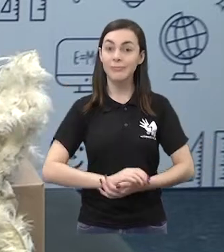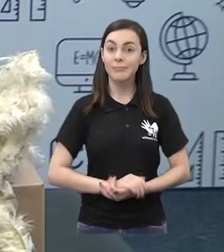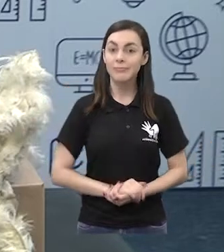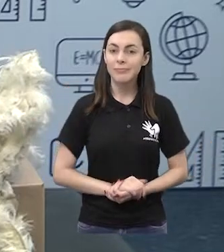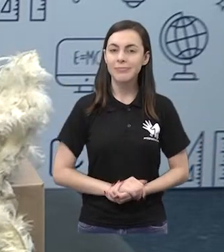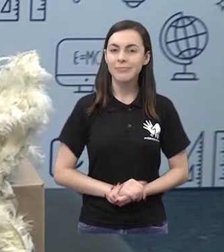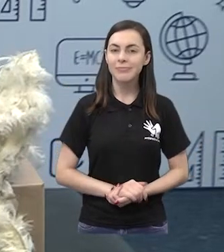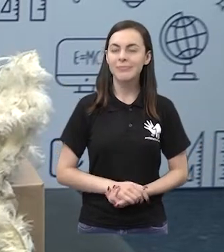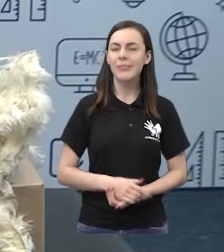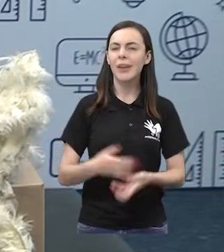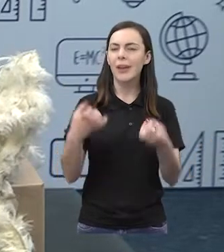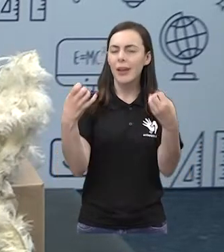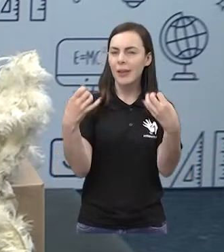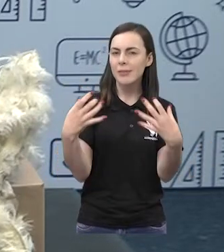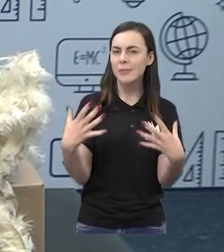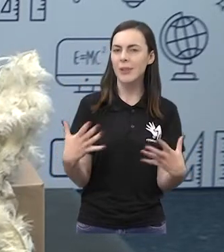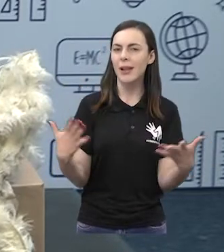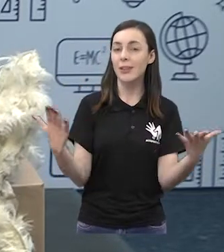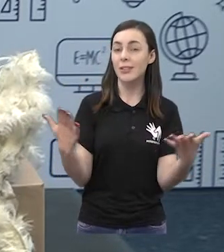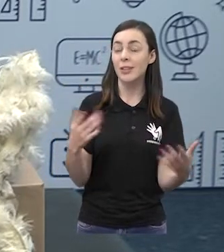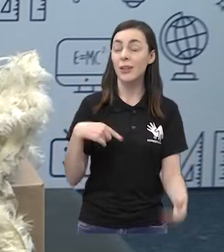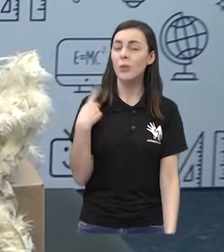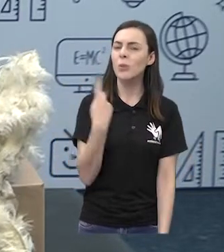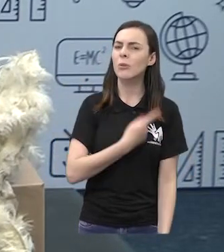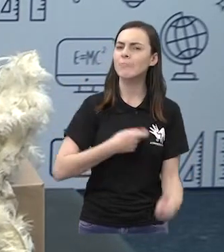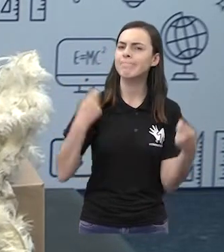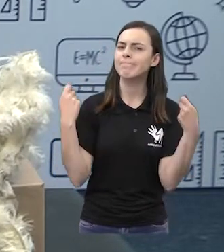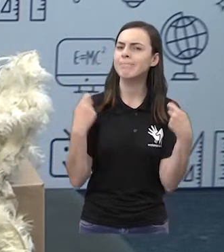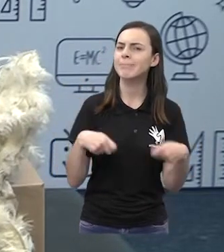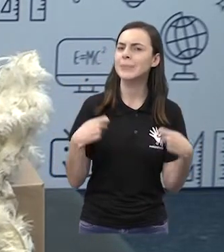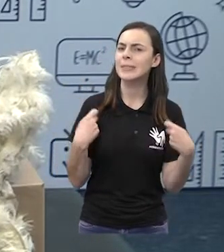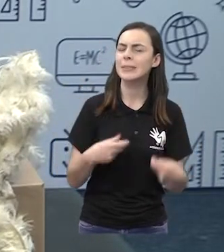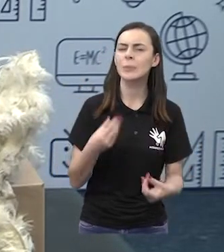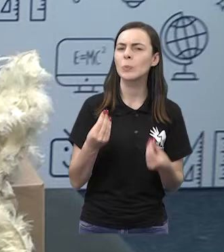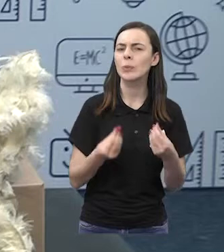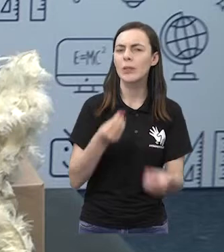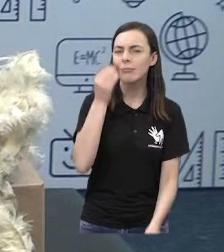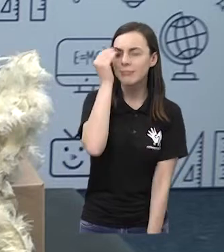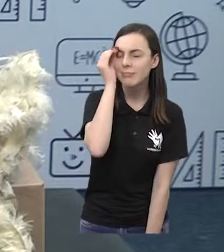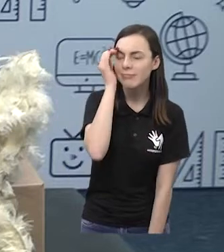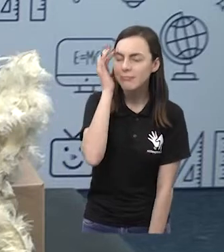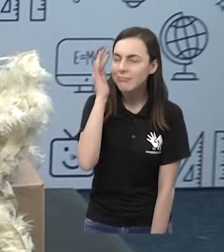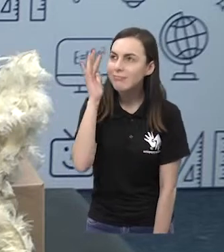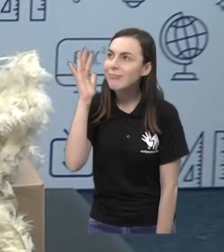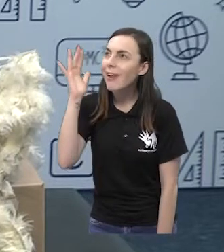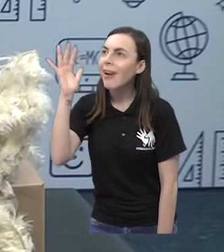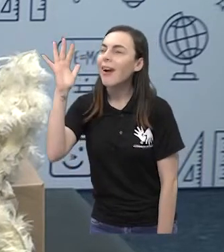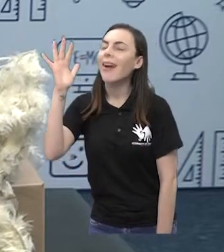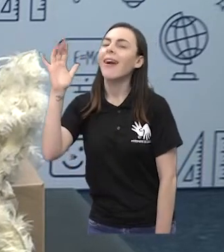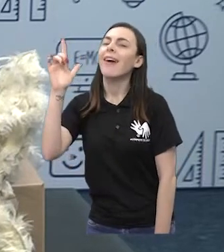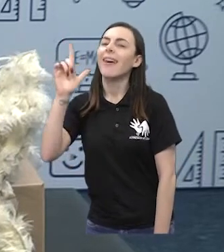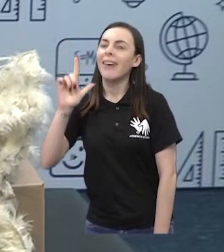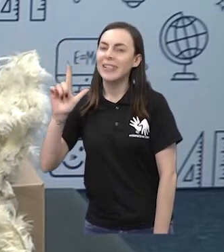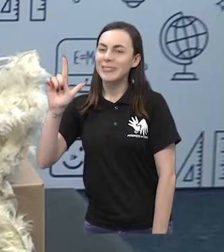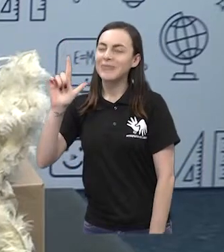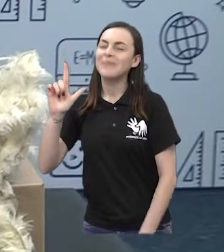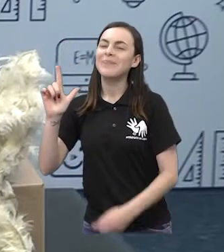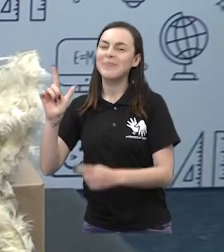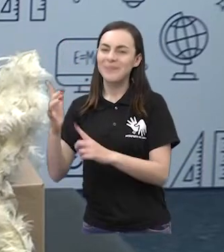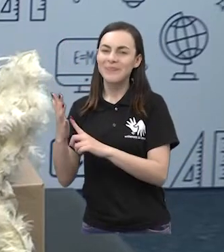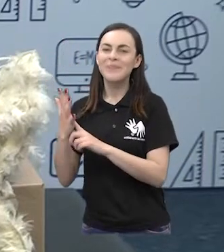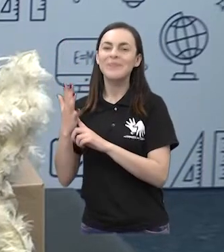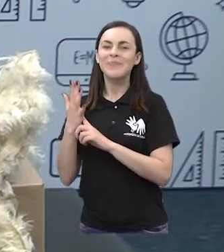para isso como eu disse vamos mergulhar nesse mundo de magia que a literatura traz pra